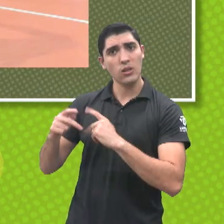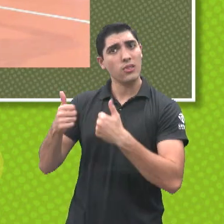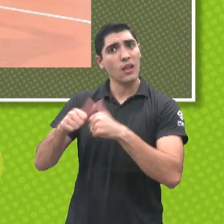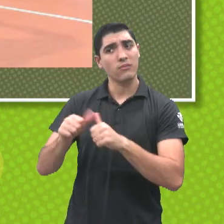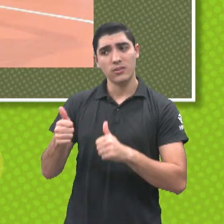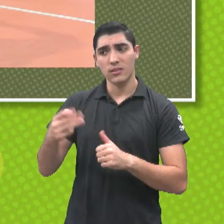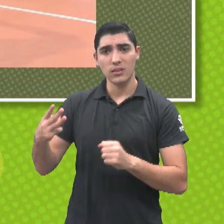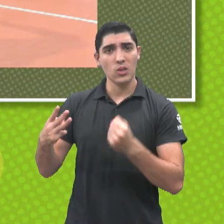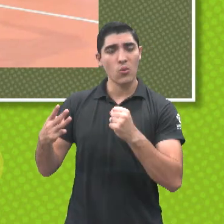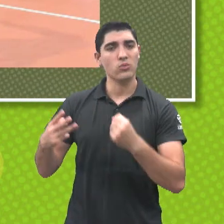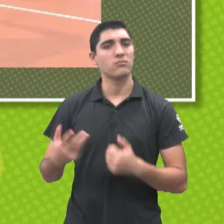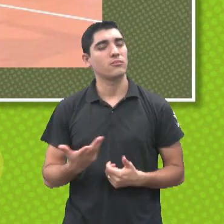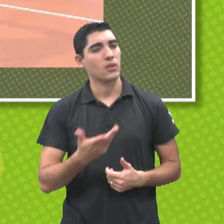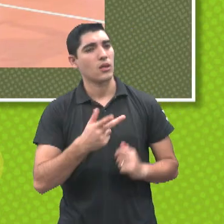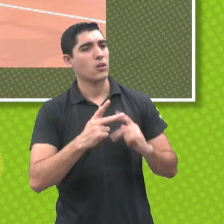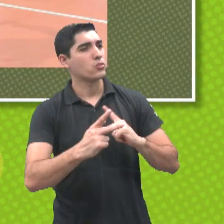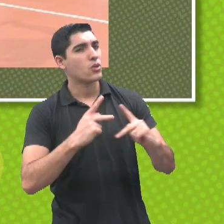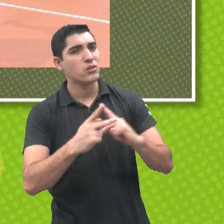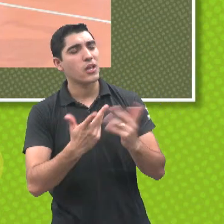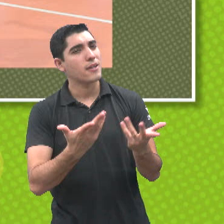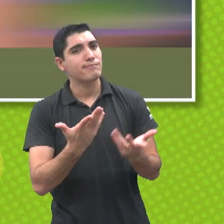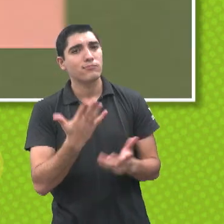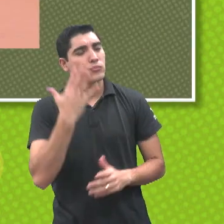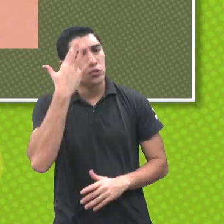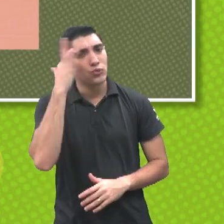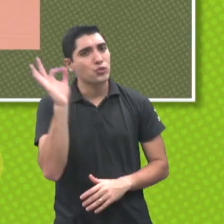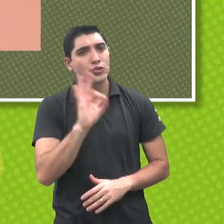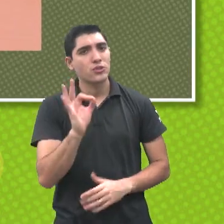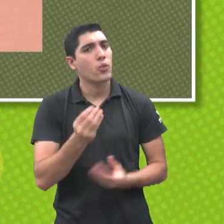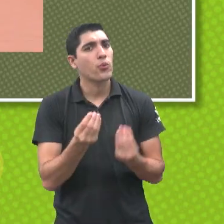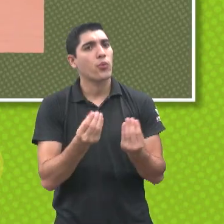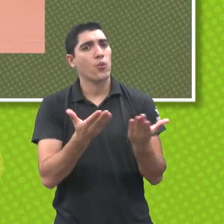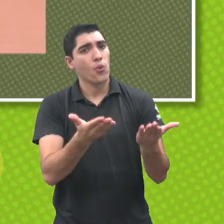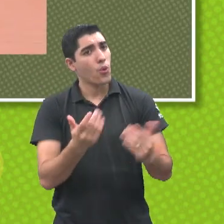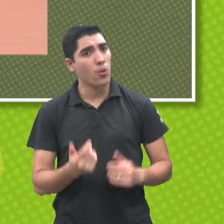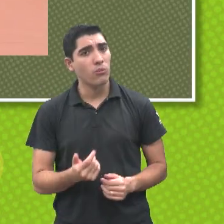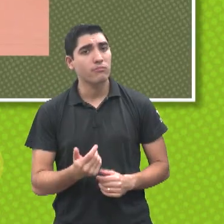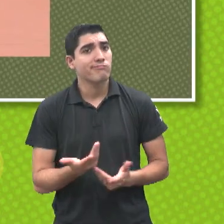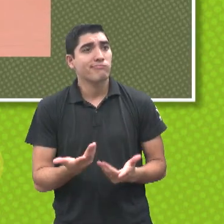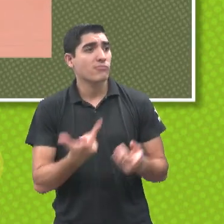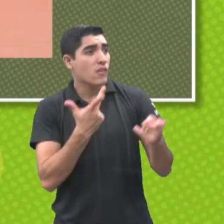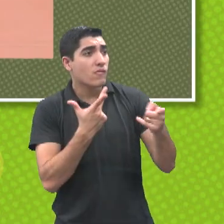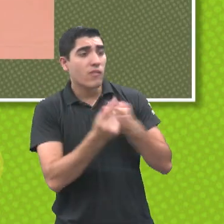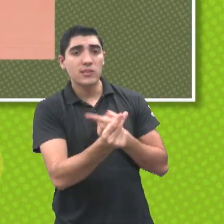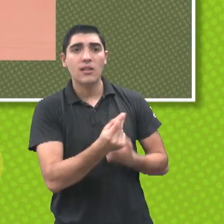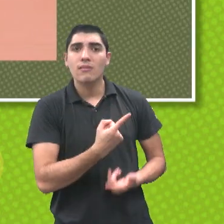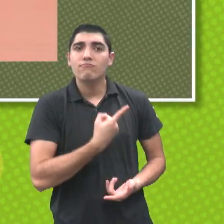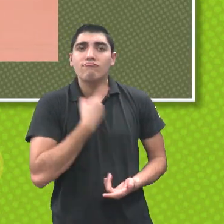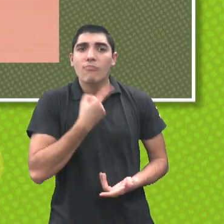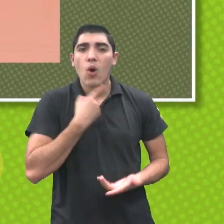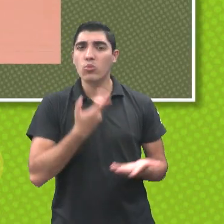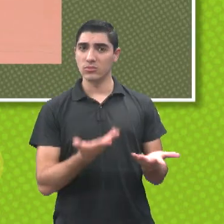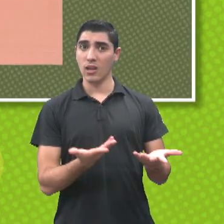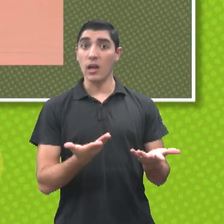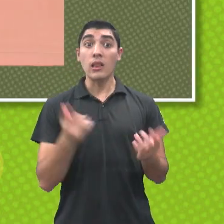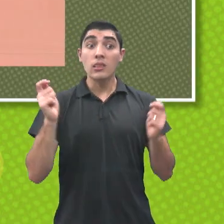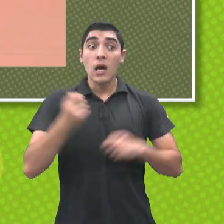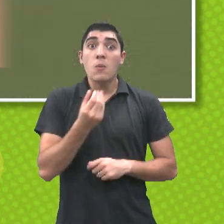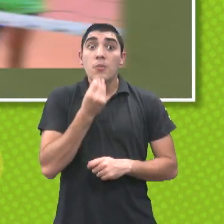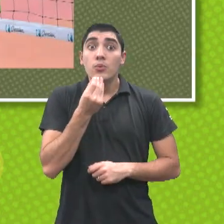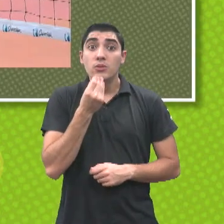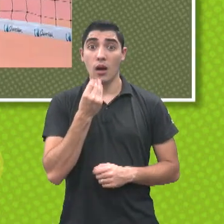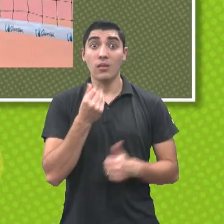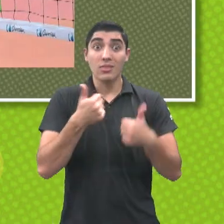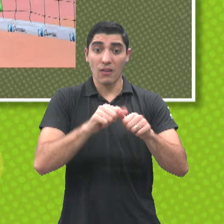com o São José, com o vôlei São José, que não consegue... mesmo quando tem o jogo na mão, 2-0,